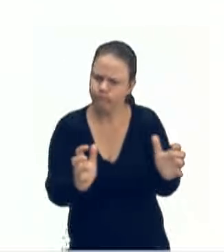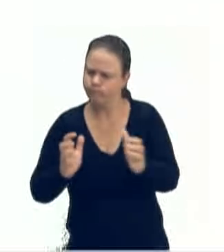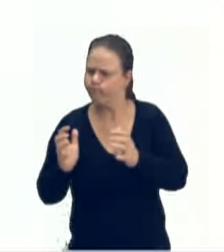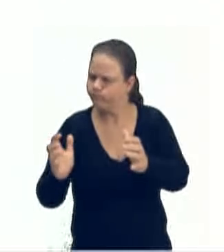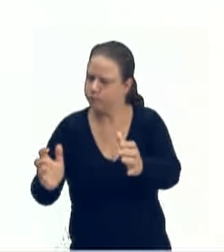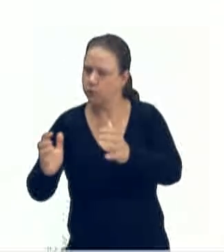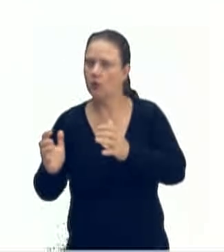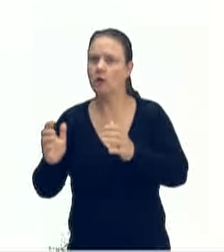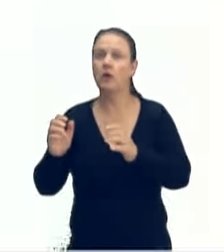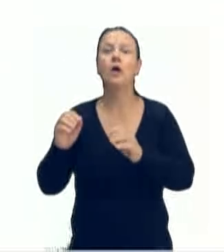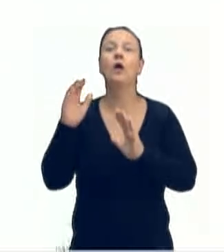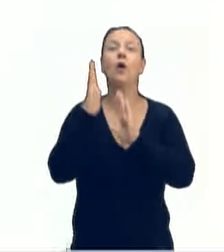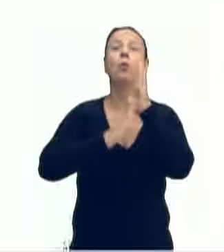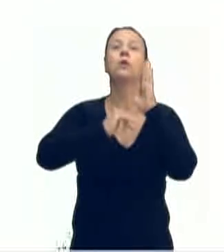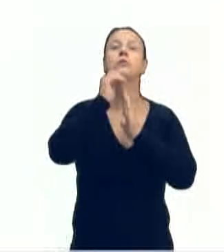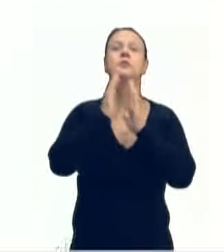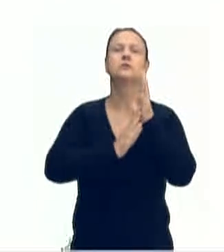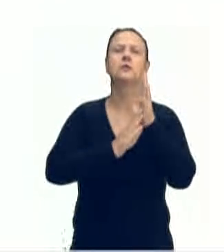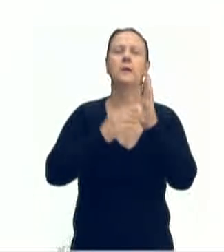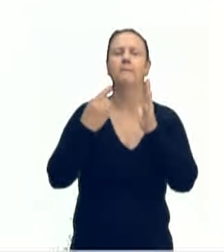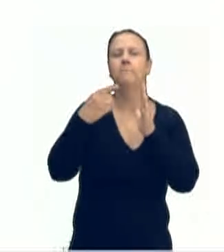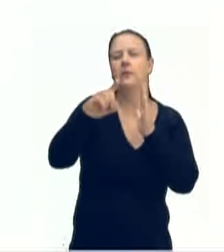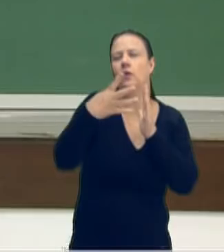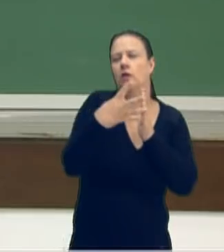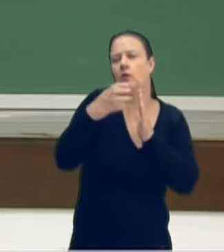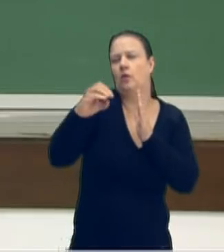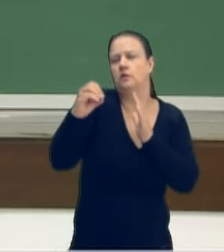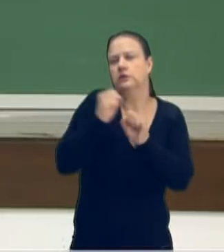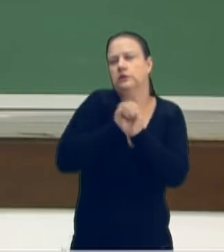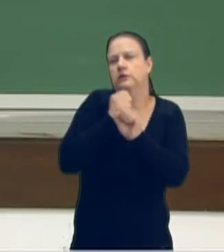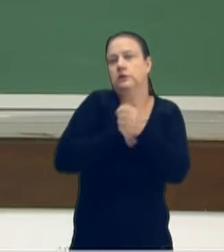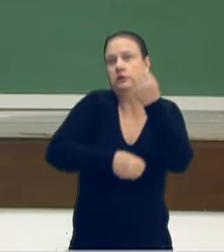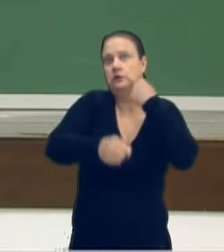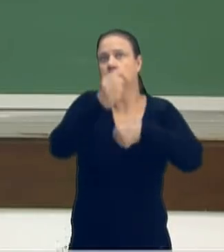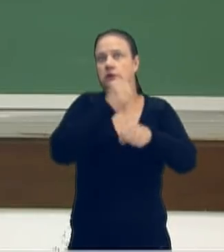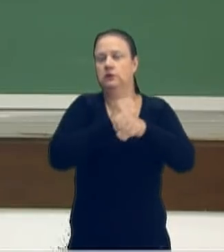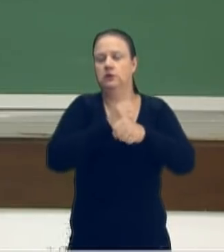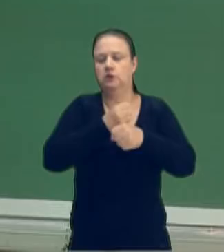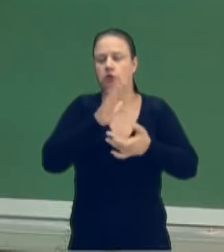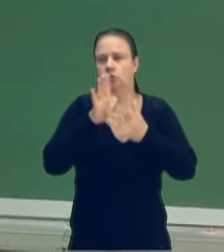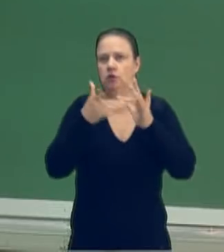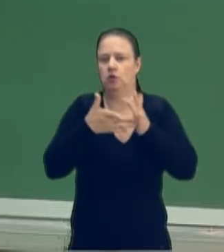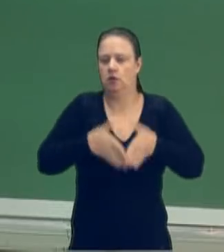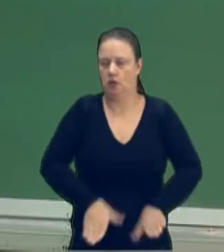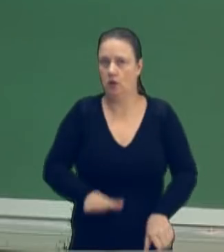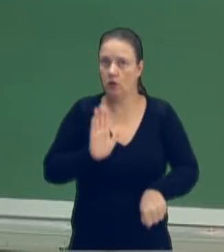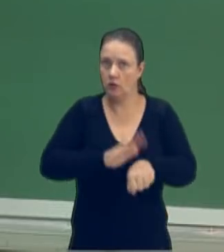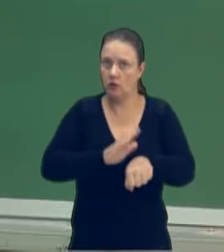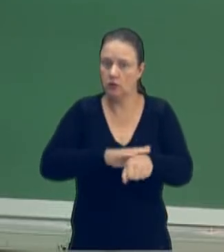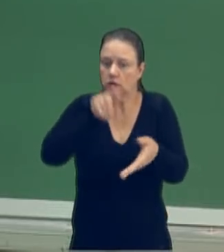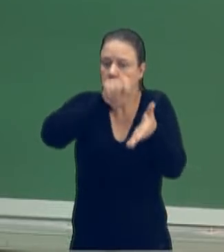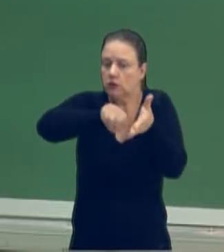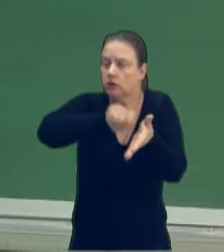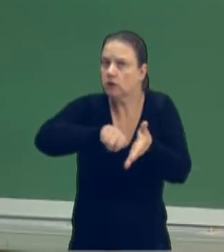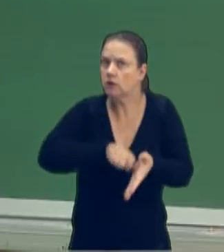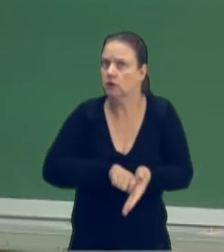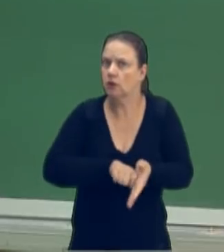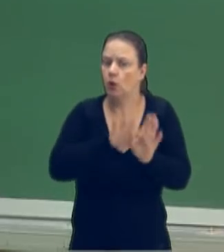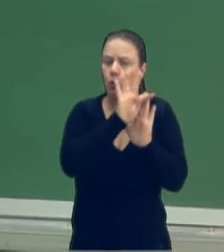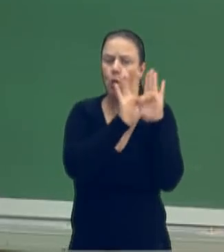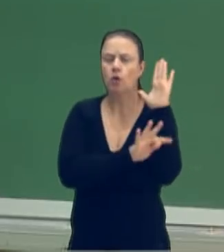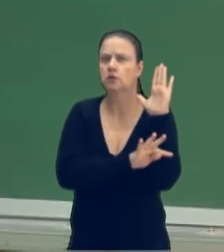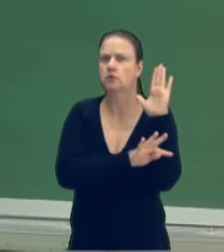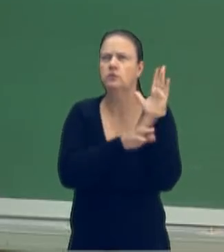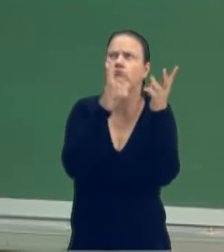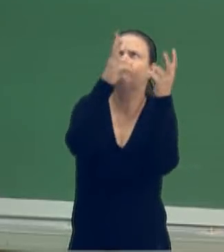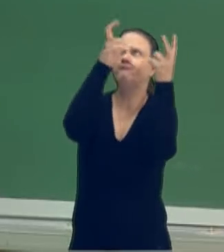uma pintura aí de 4.400 anos antes de Cristo. Vou dar mais um tempinho para vocês descreverem. Use o caderno, descreva o que